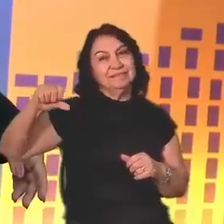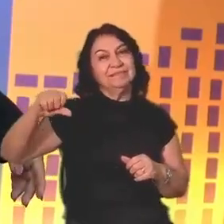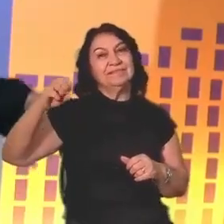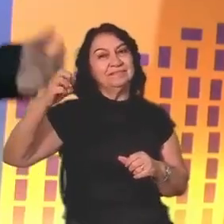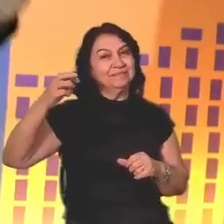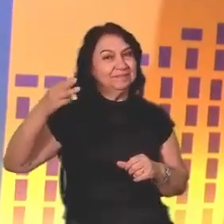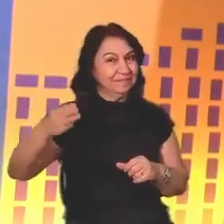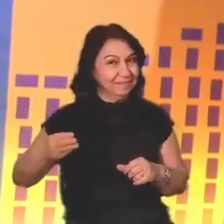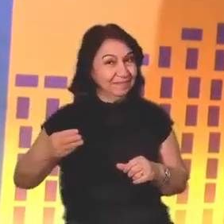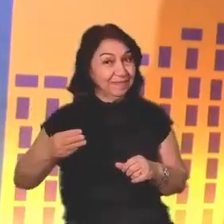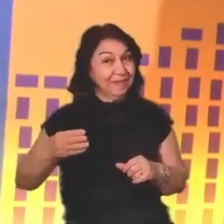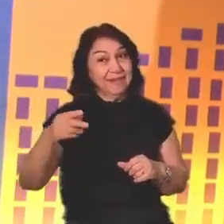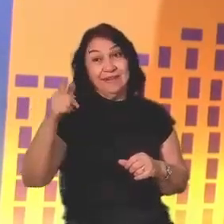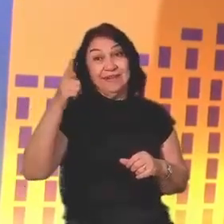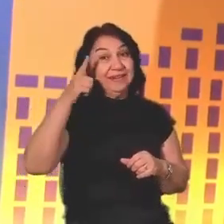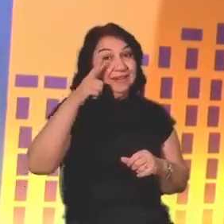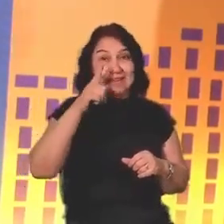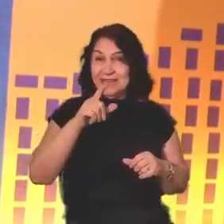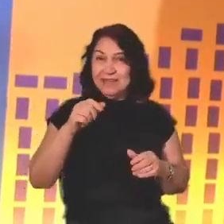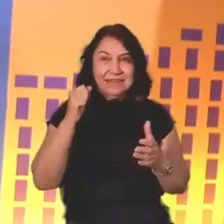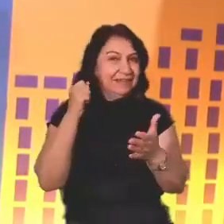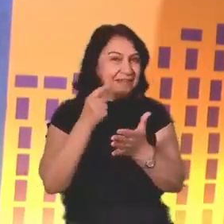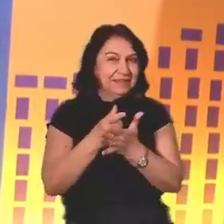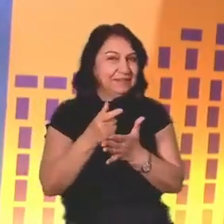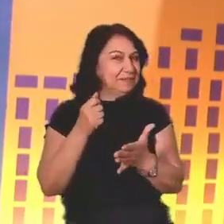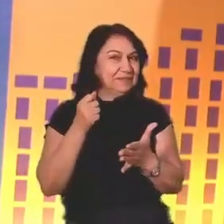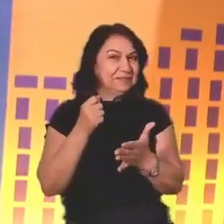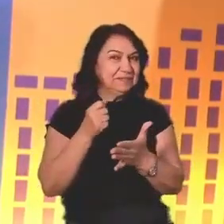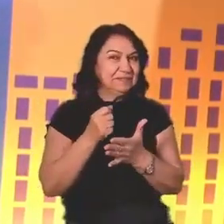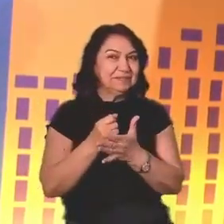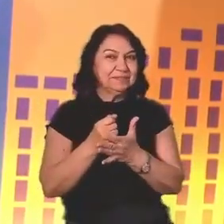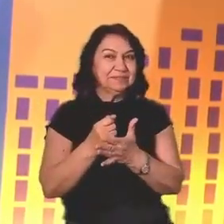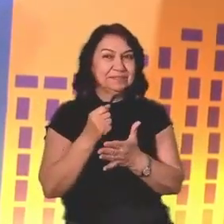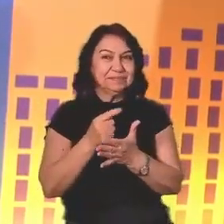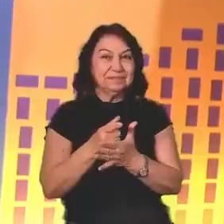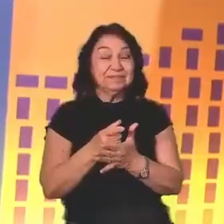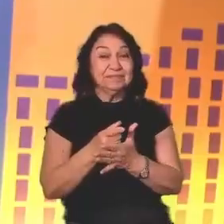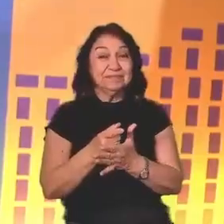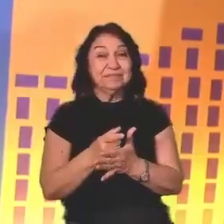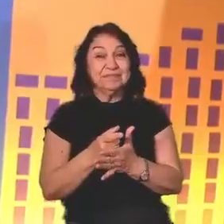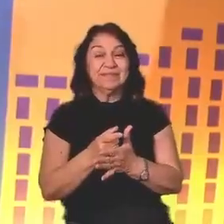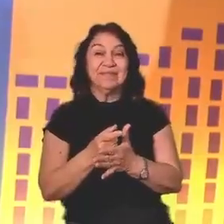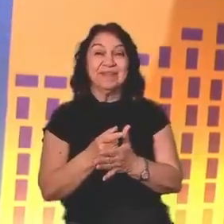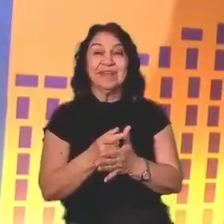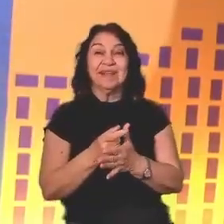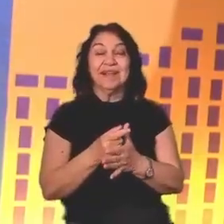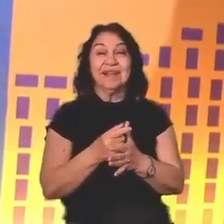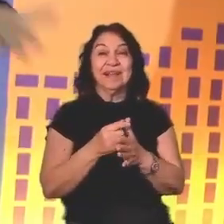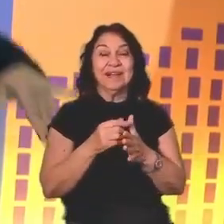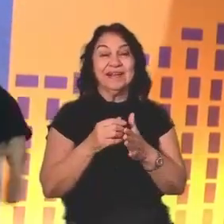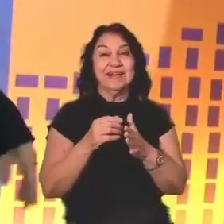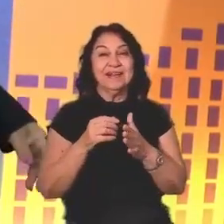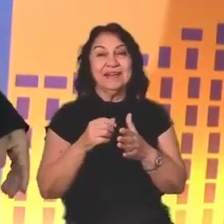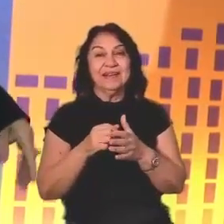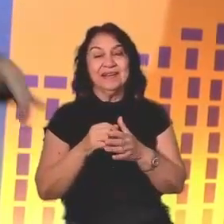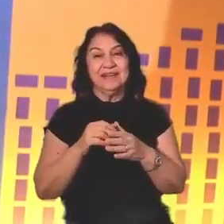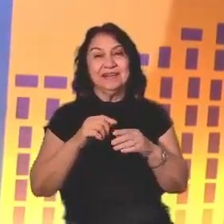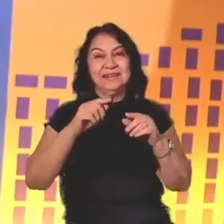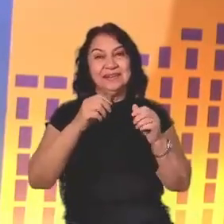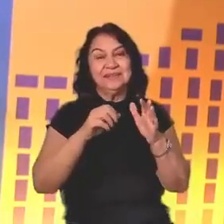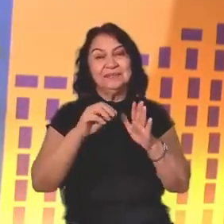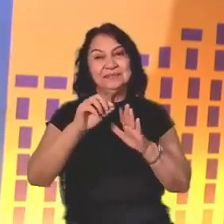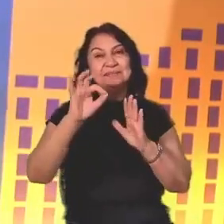Então, eu não consegui comprar aquele padrão de madeira que a CEMIG levava, você pagava. Né? Aí eu lembro